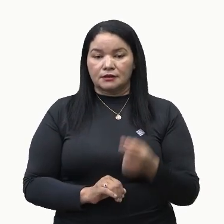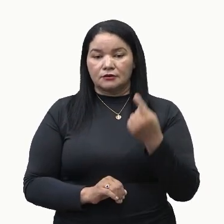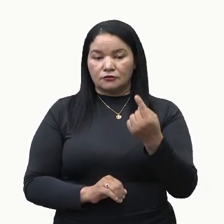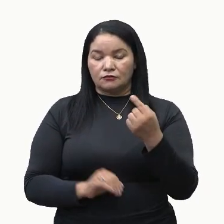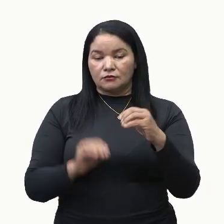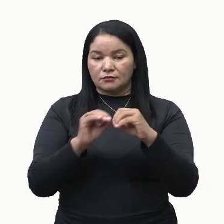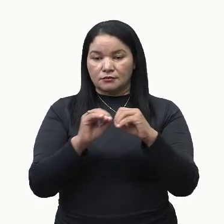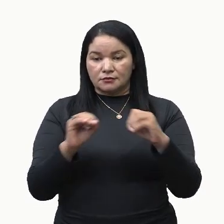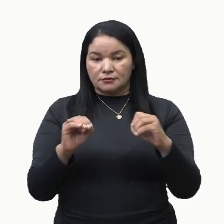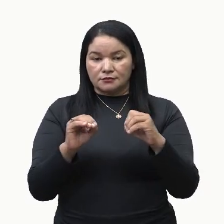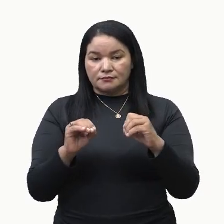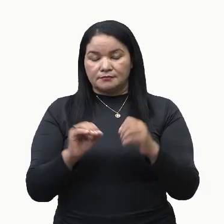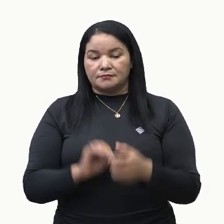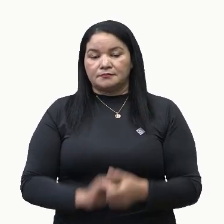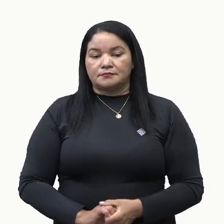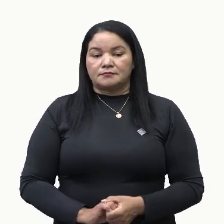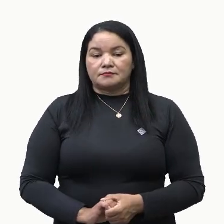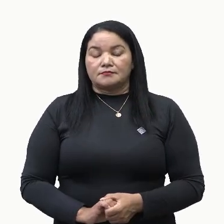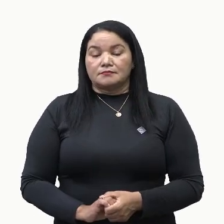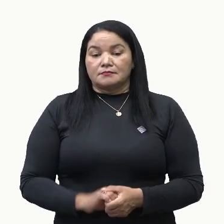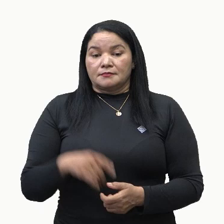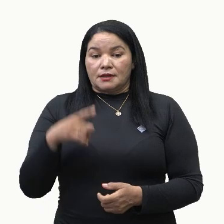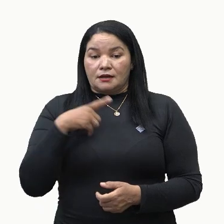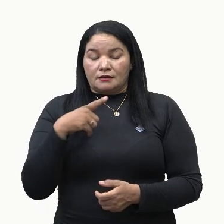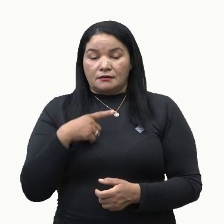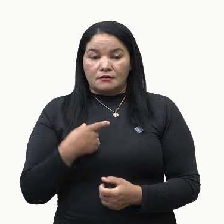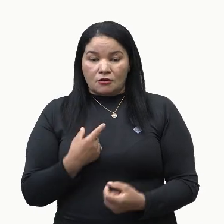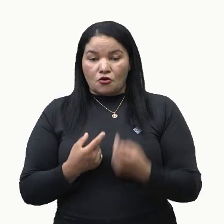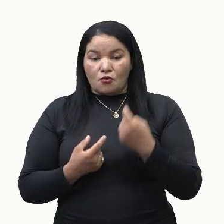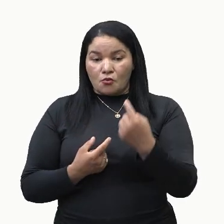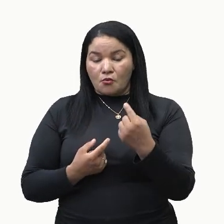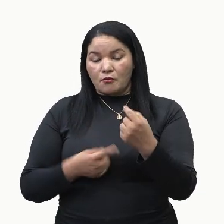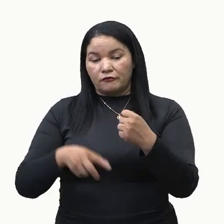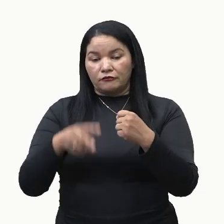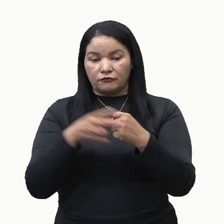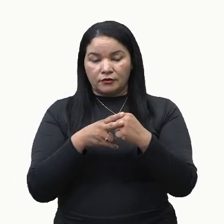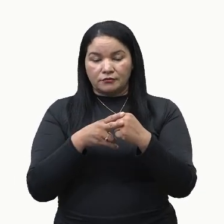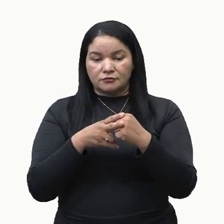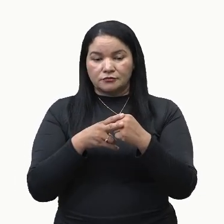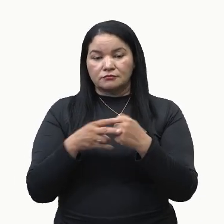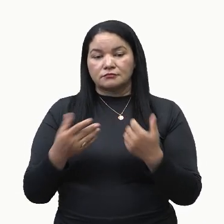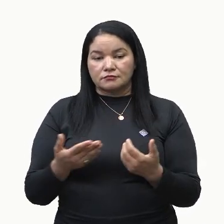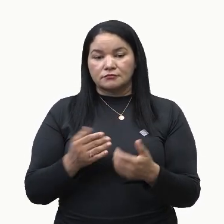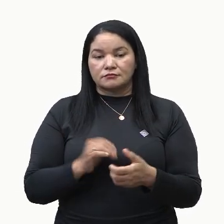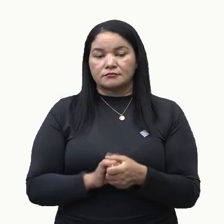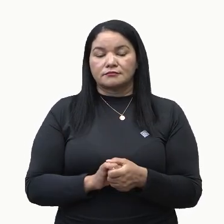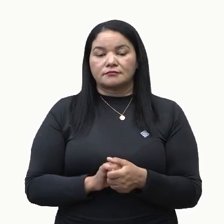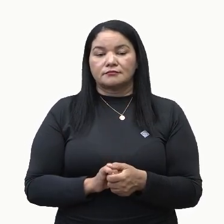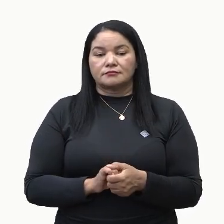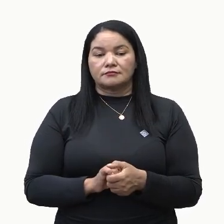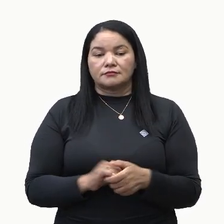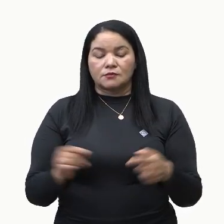seja, apenas um verbo. Apenas um verbo é um período